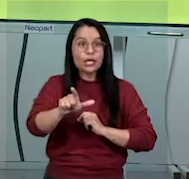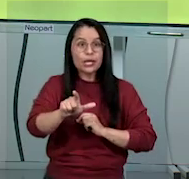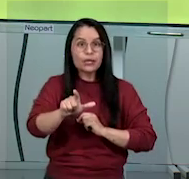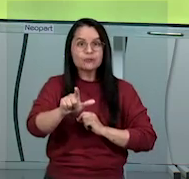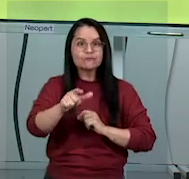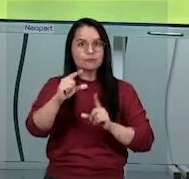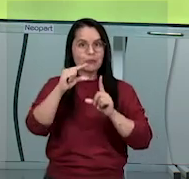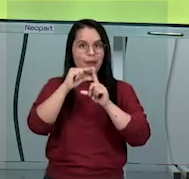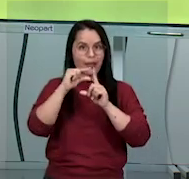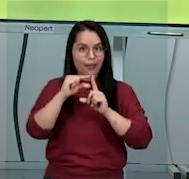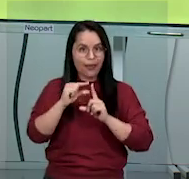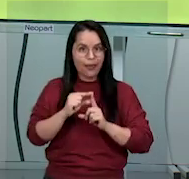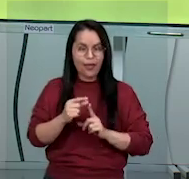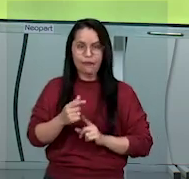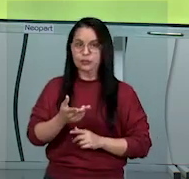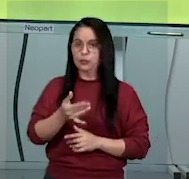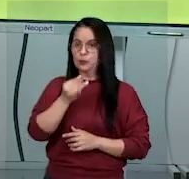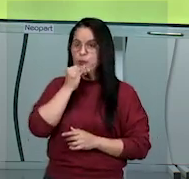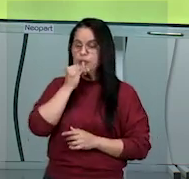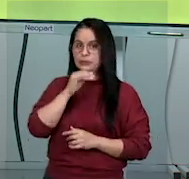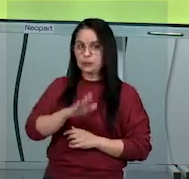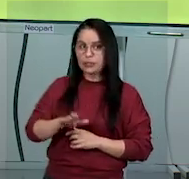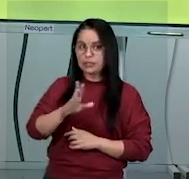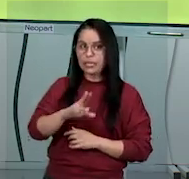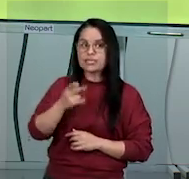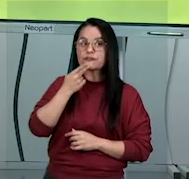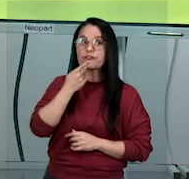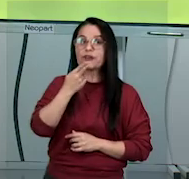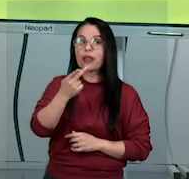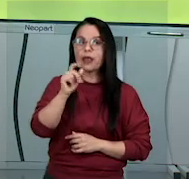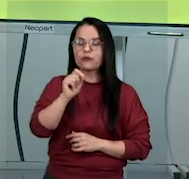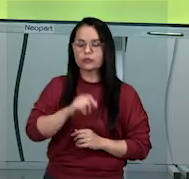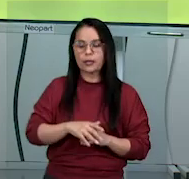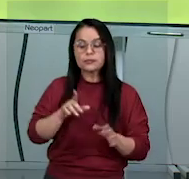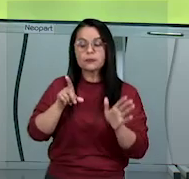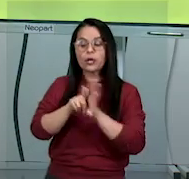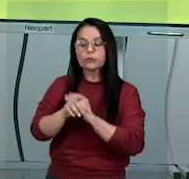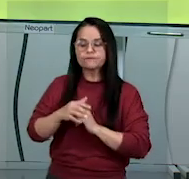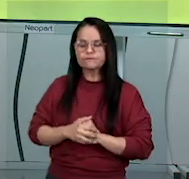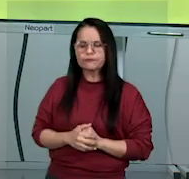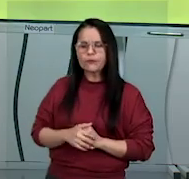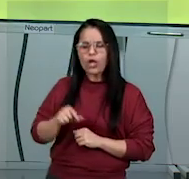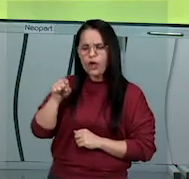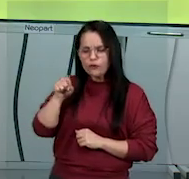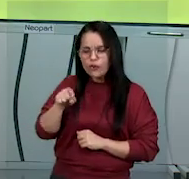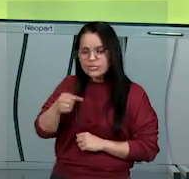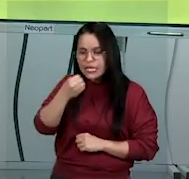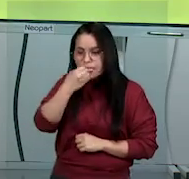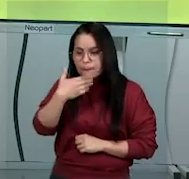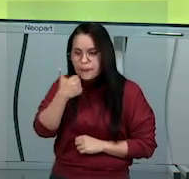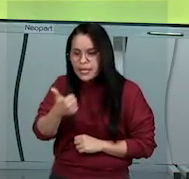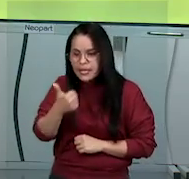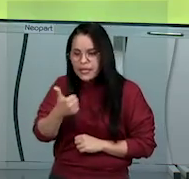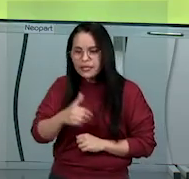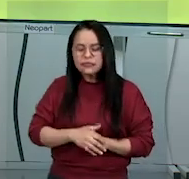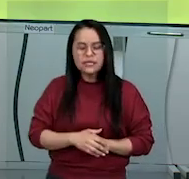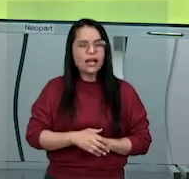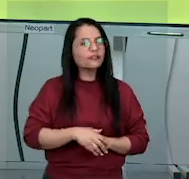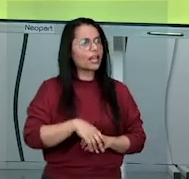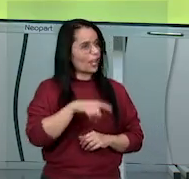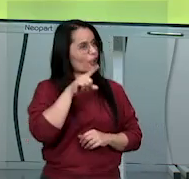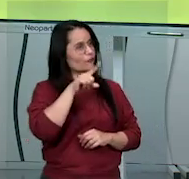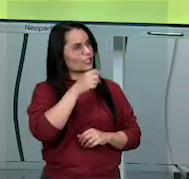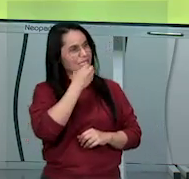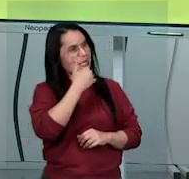muito palavras. Então, por exemplo, uma criança, você chega perto dela e fala assim, você tá boa? Aí a criança fala, você